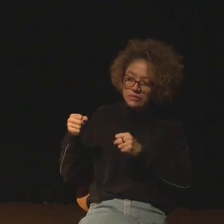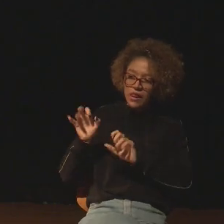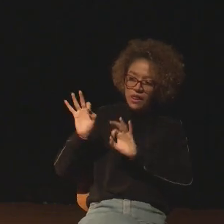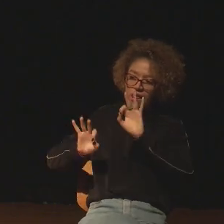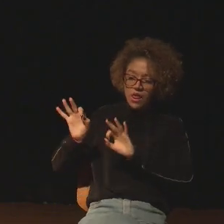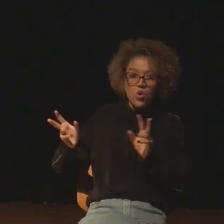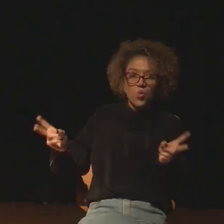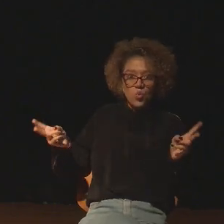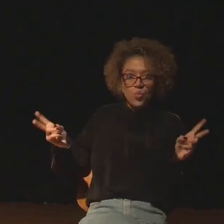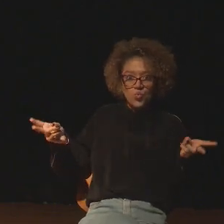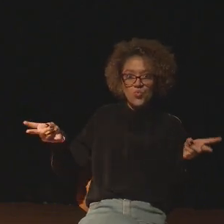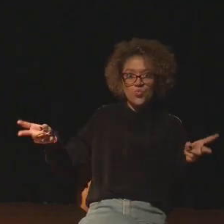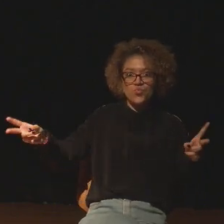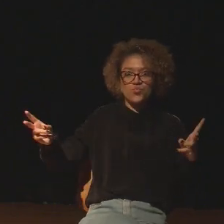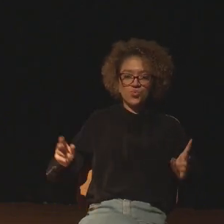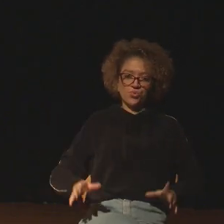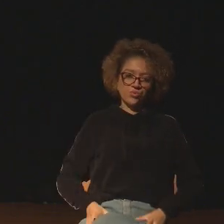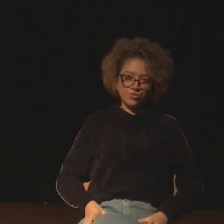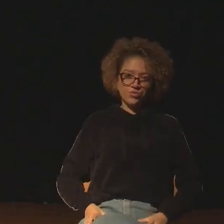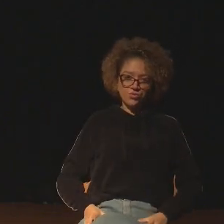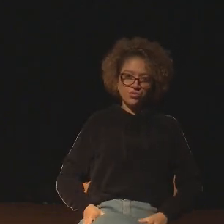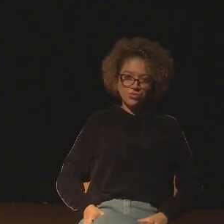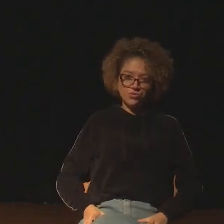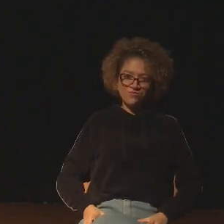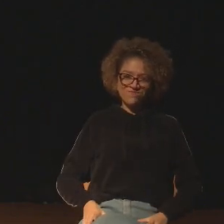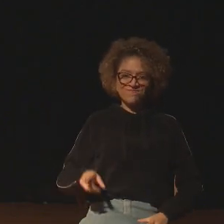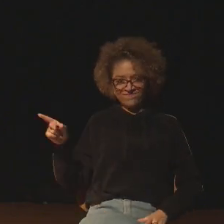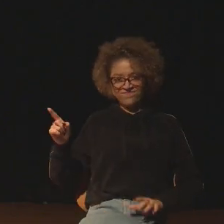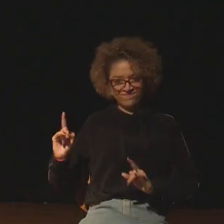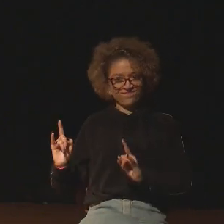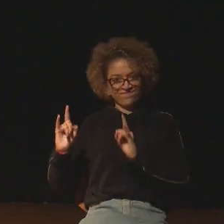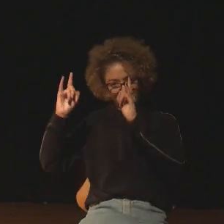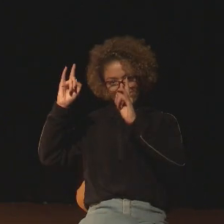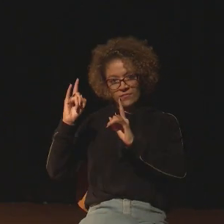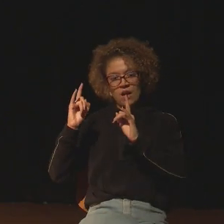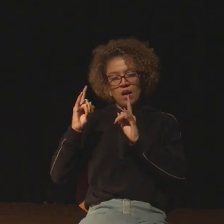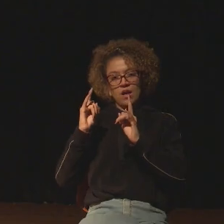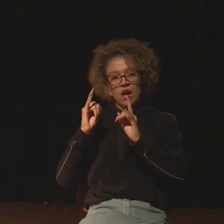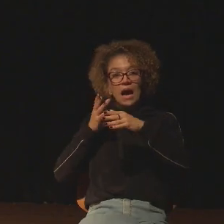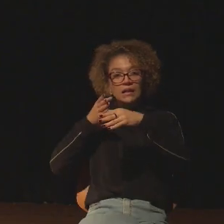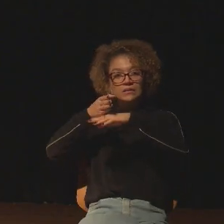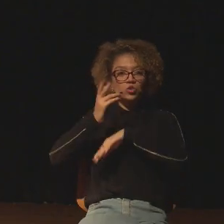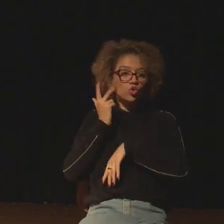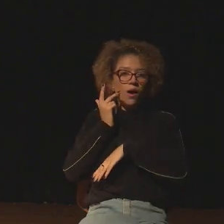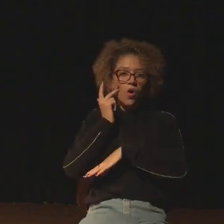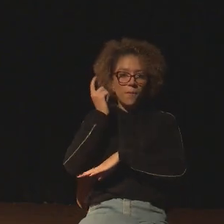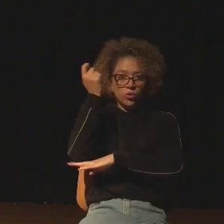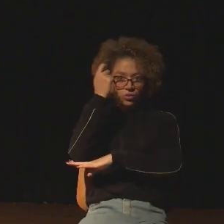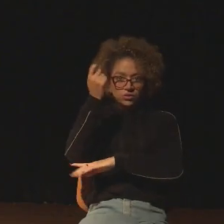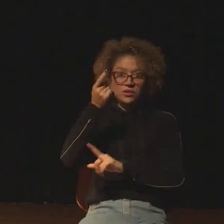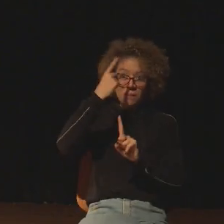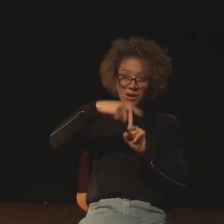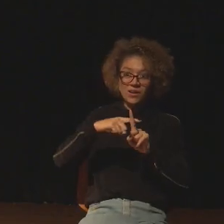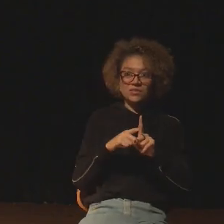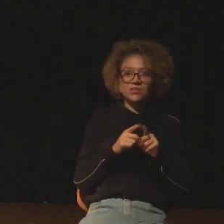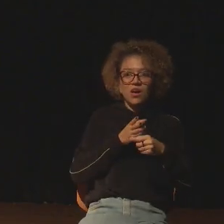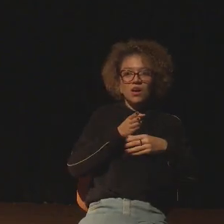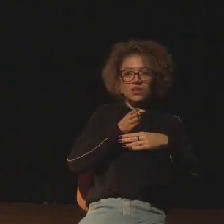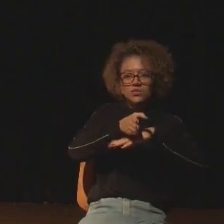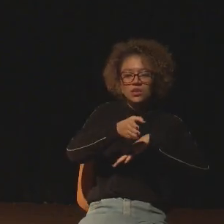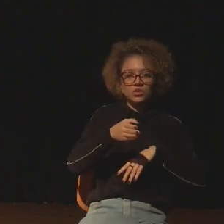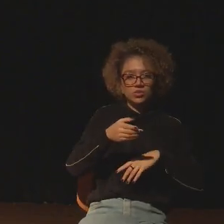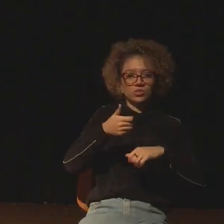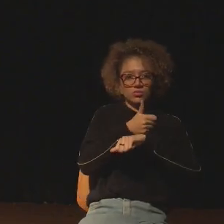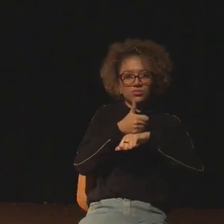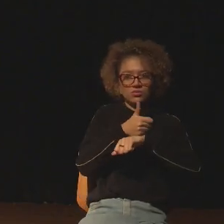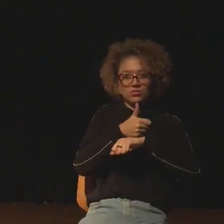essas cotas fossem todas preservadas, a calçada da Paulista, esses acessos e a chegada aqui na praça. Então, esse é o resumo